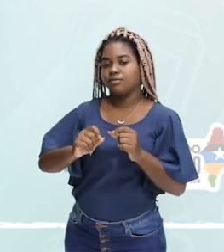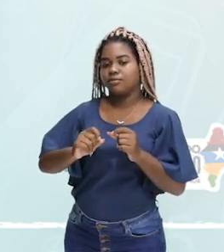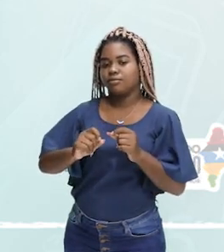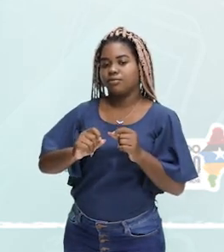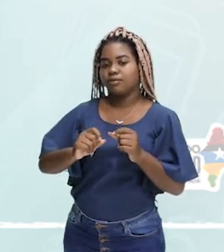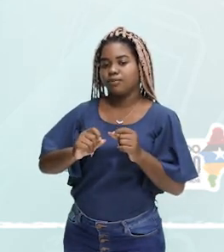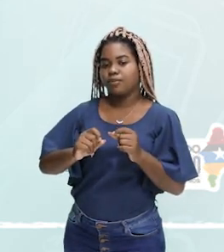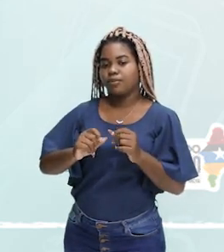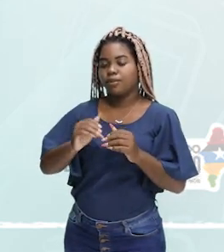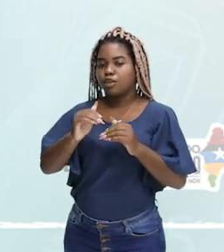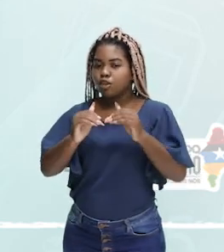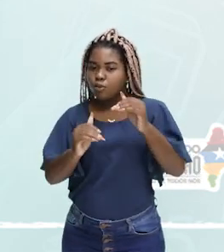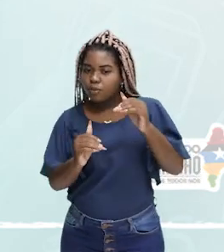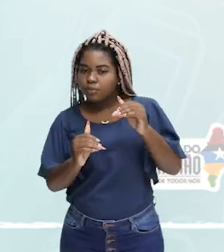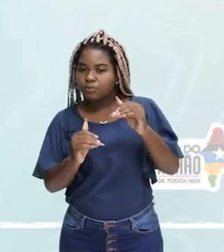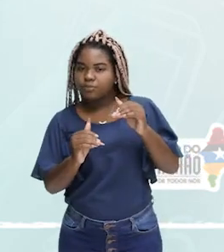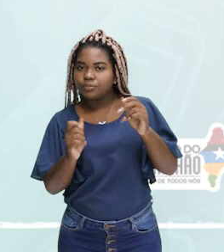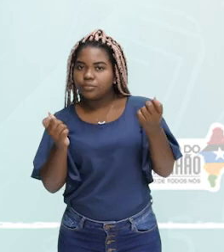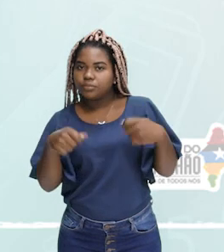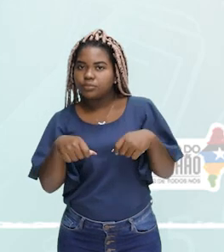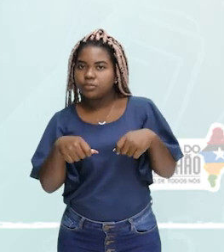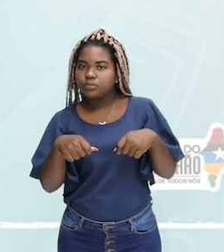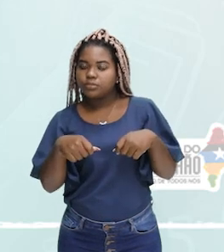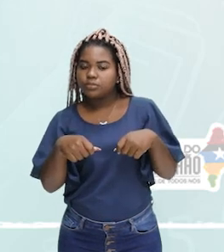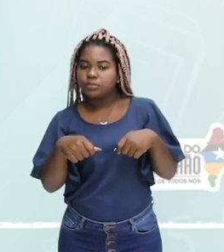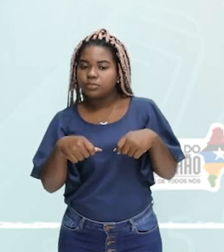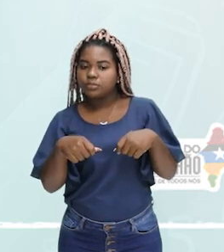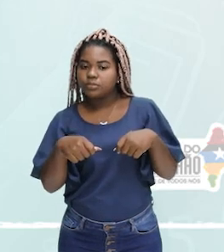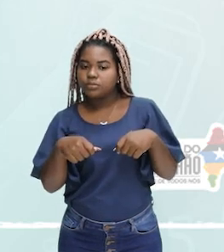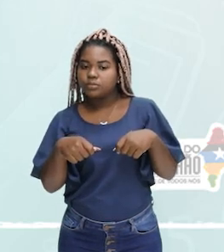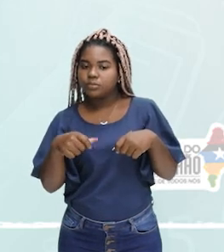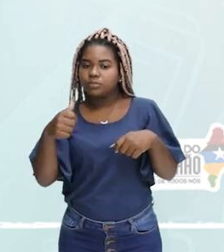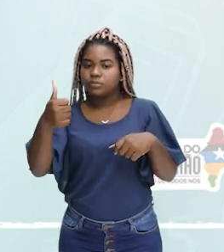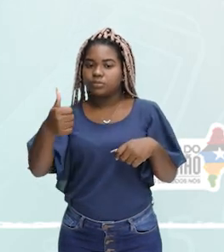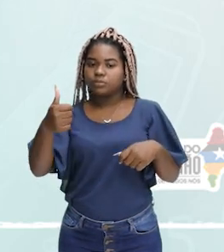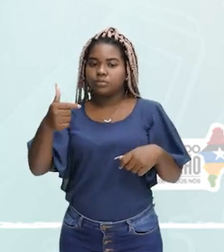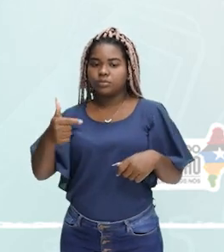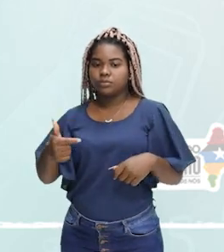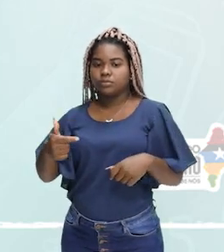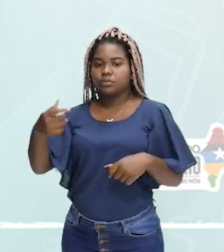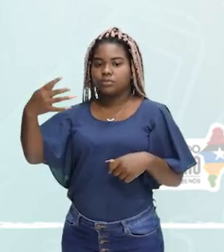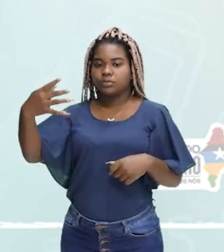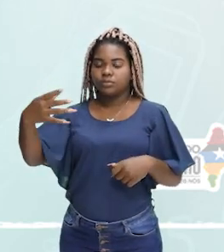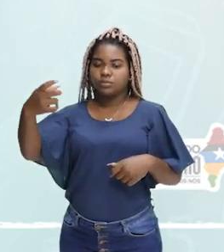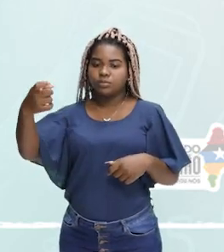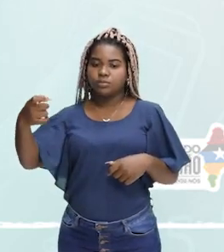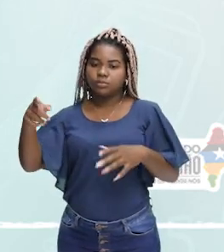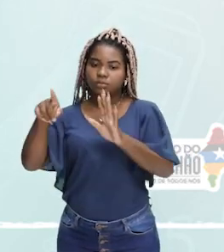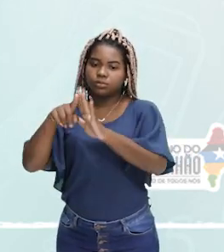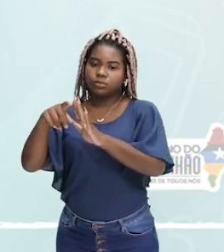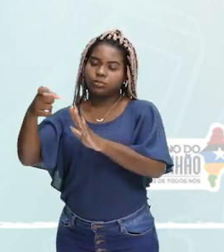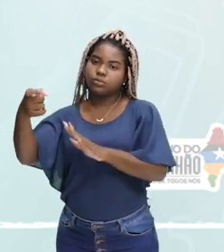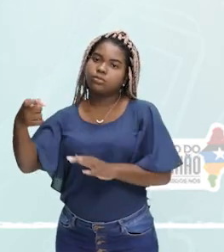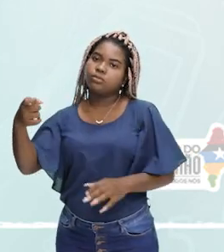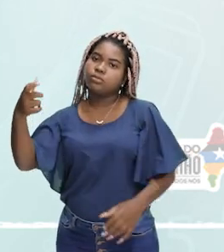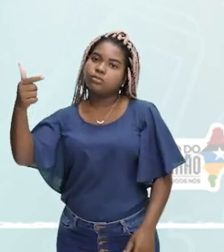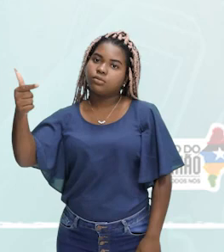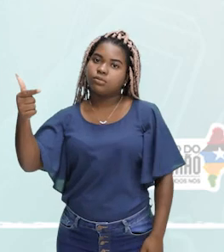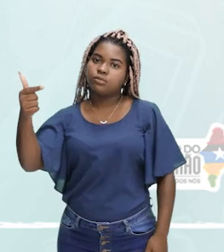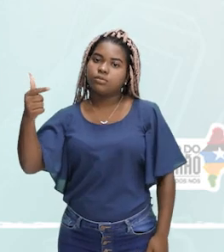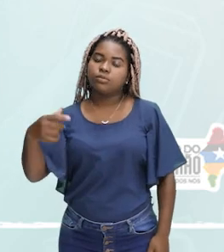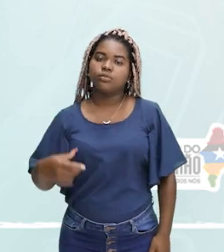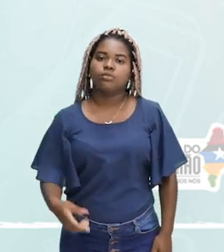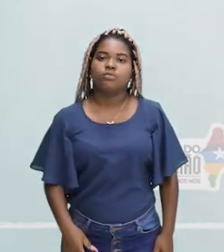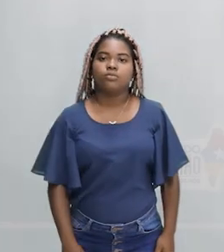valor que essa expressão pode assumir. Certo? Qual é a expressão? Meio elevado a 4x